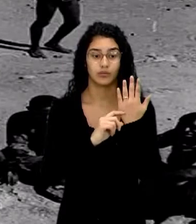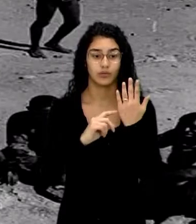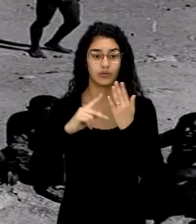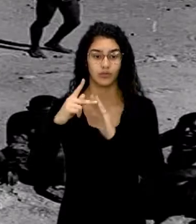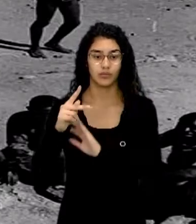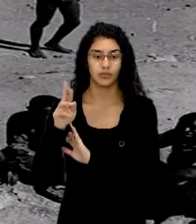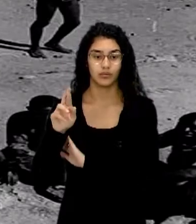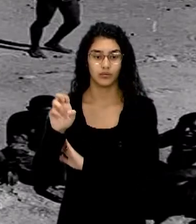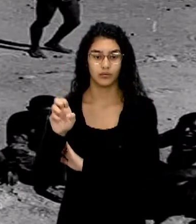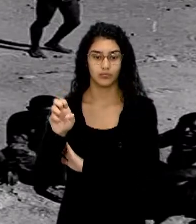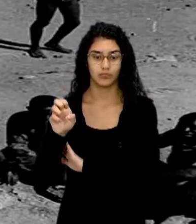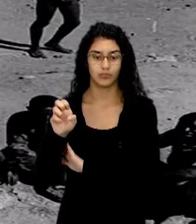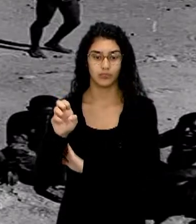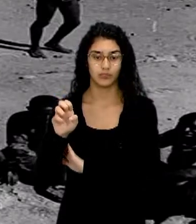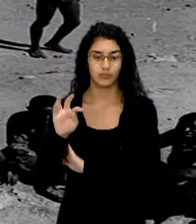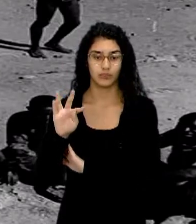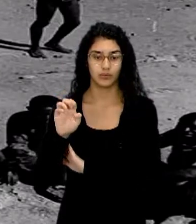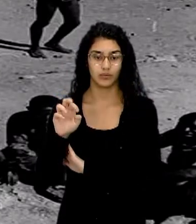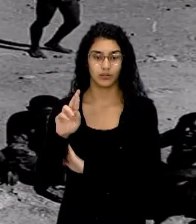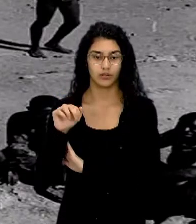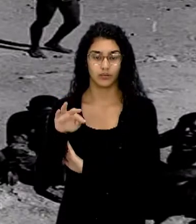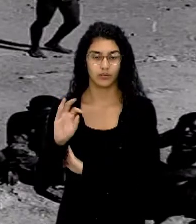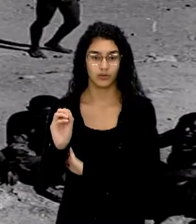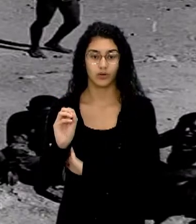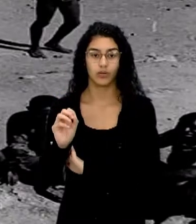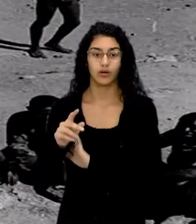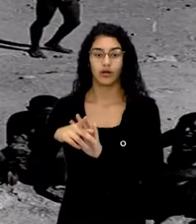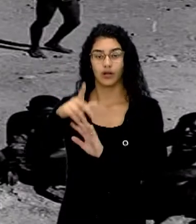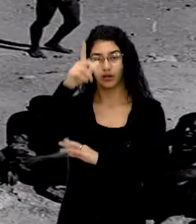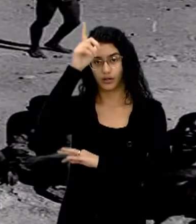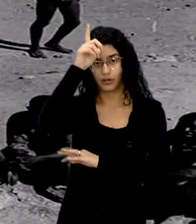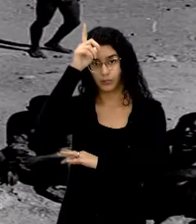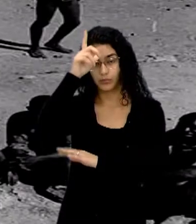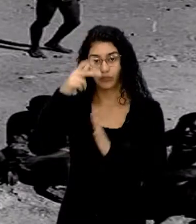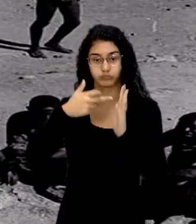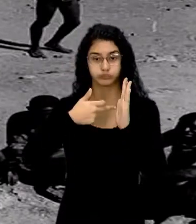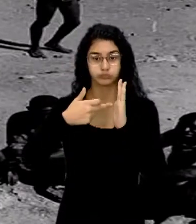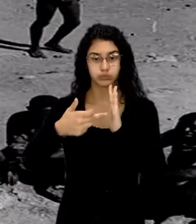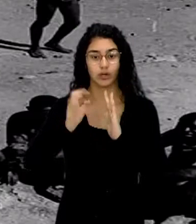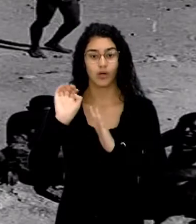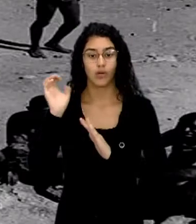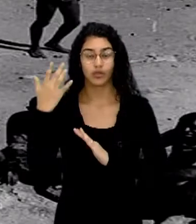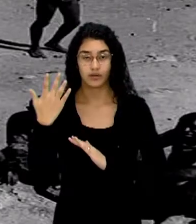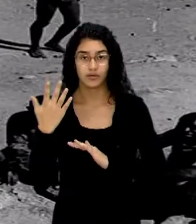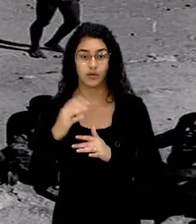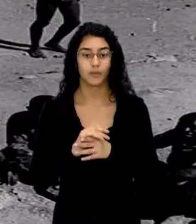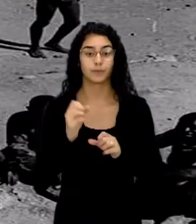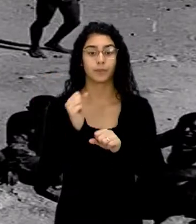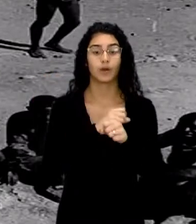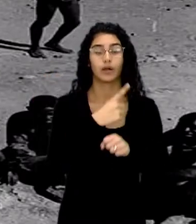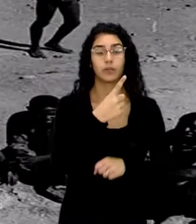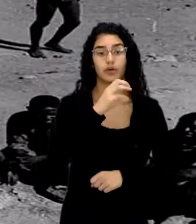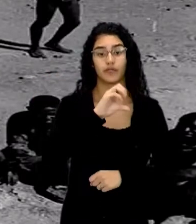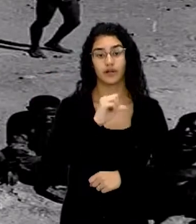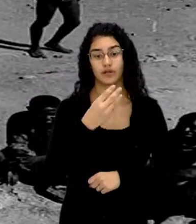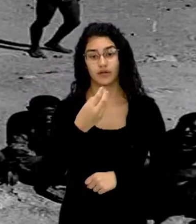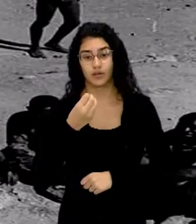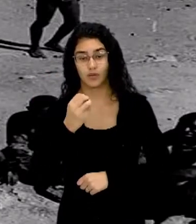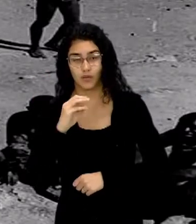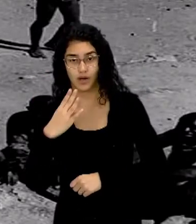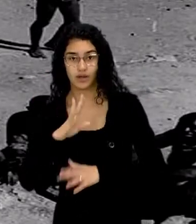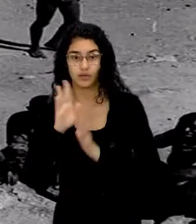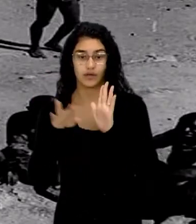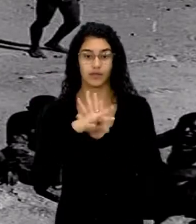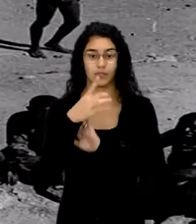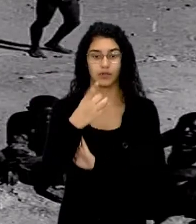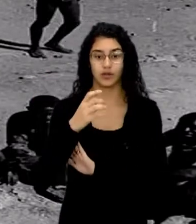perpetrador. Estamos falando do genocídio alemão na Namíbia, que ocorreu aí entre 1904 e 1908